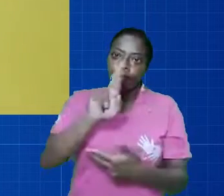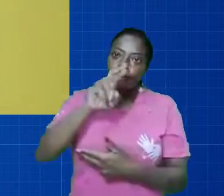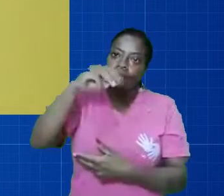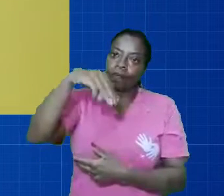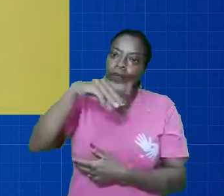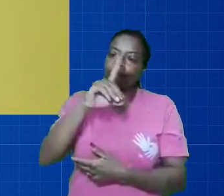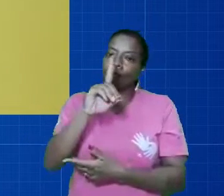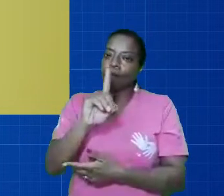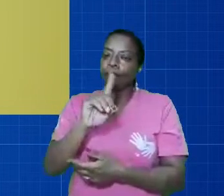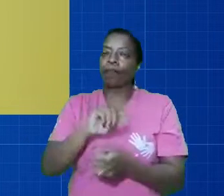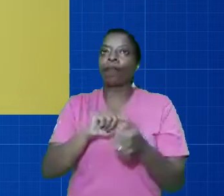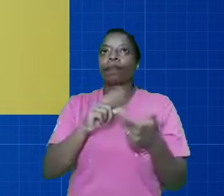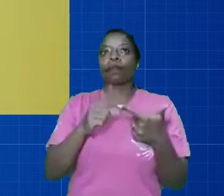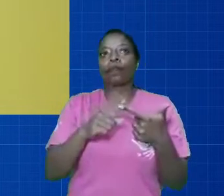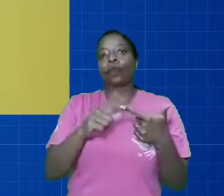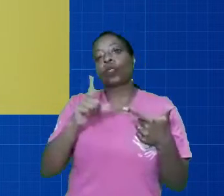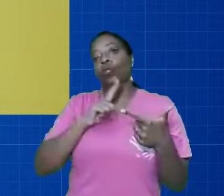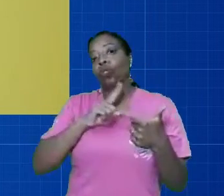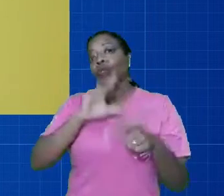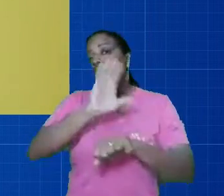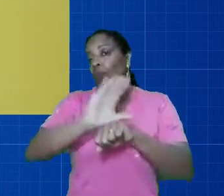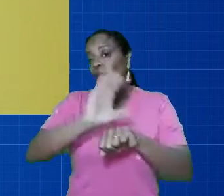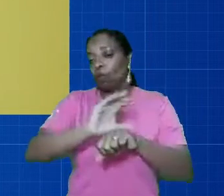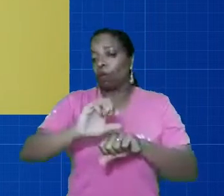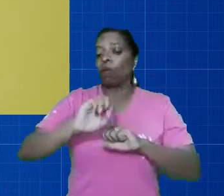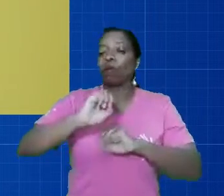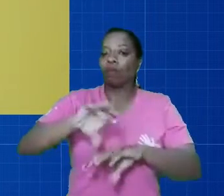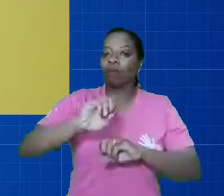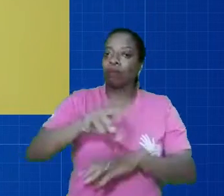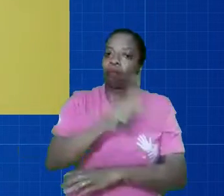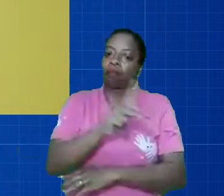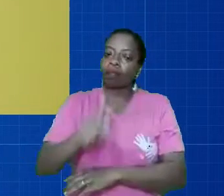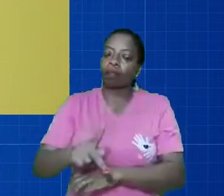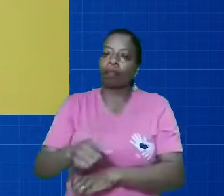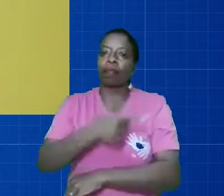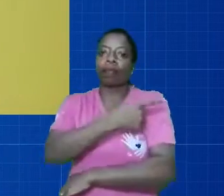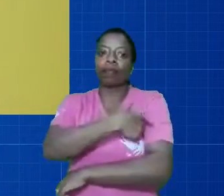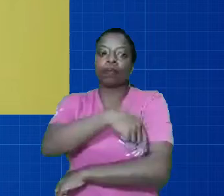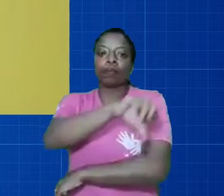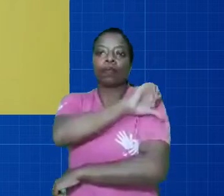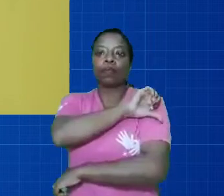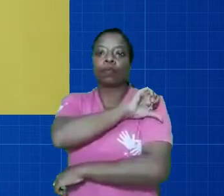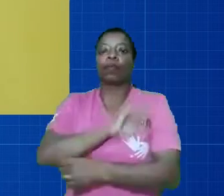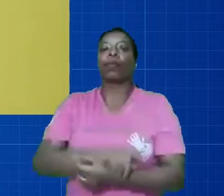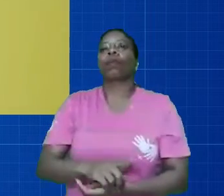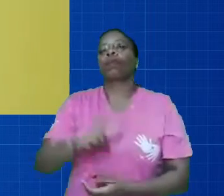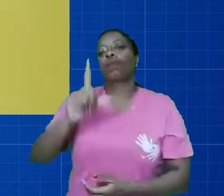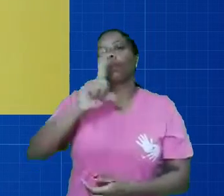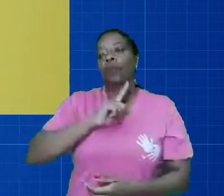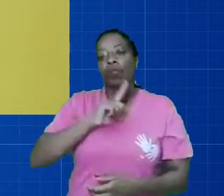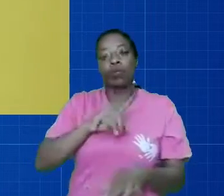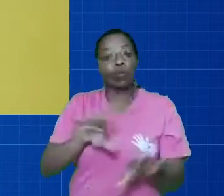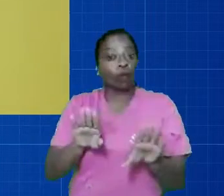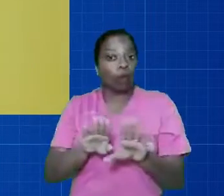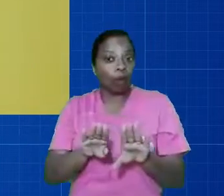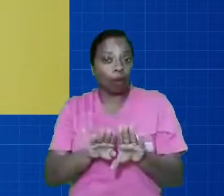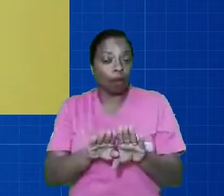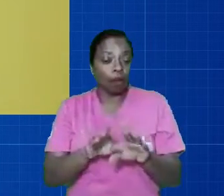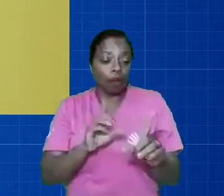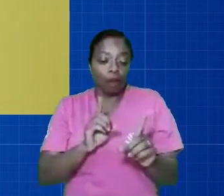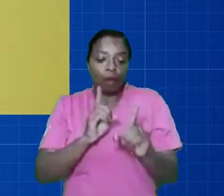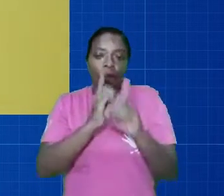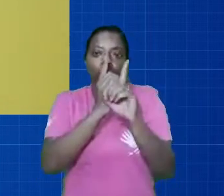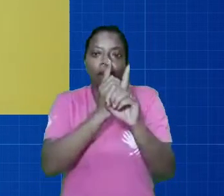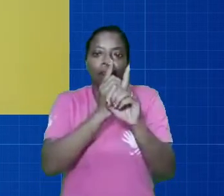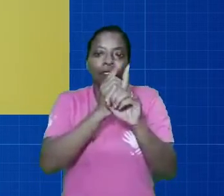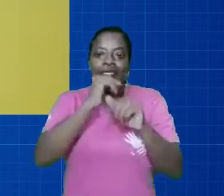de sexto ao nono. Então, era um espaço onde era um espaço também de encontro dos profissionais, né? Então, era